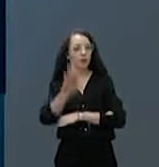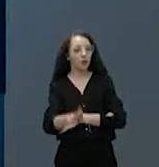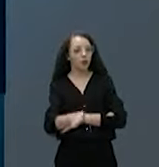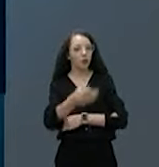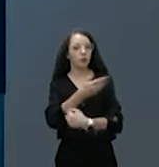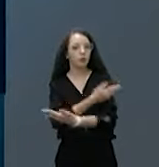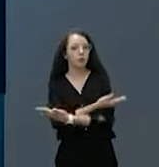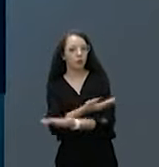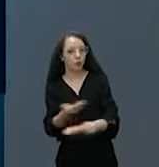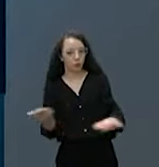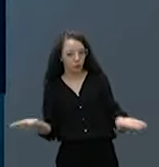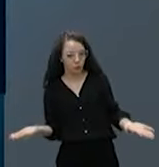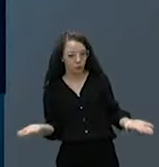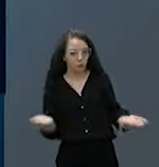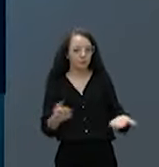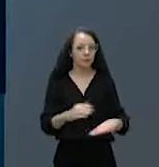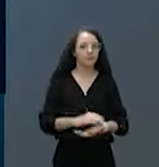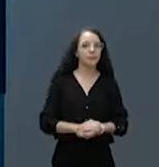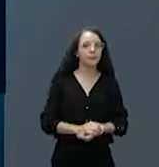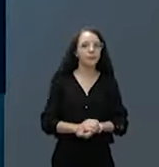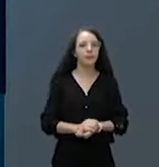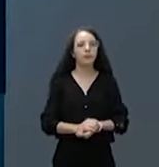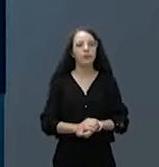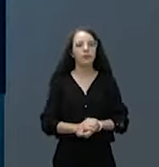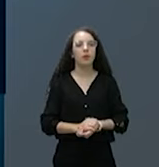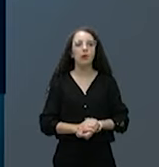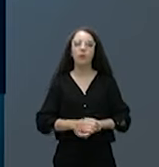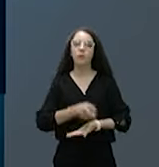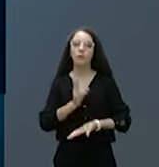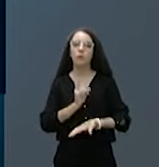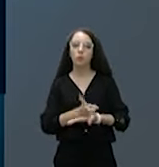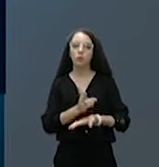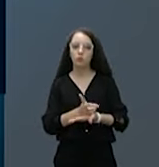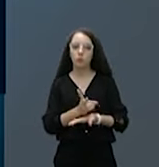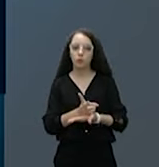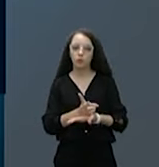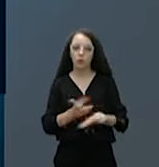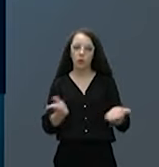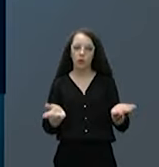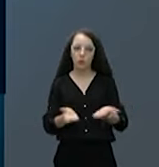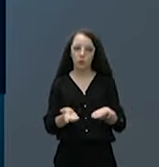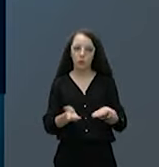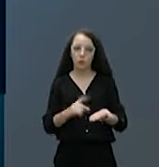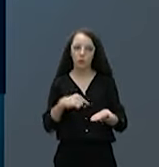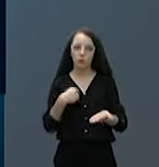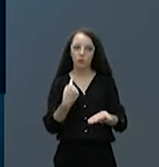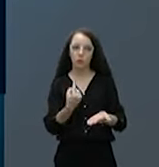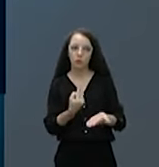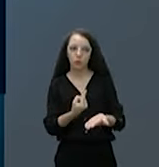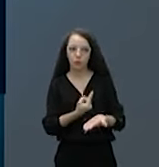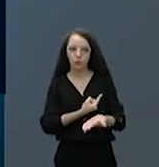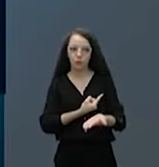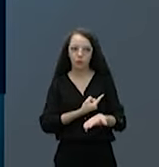e a todas. Nós vamos dar sequência à nossa sessão.